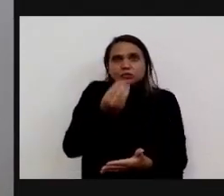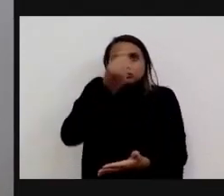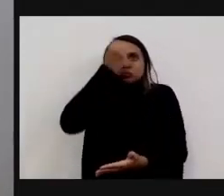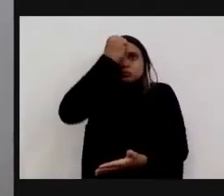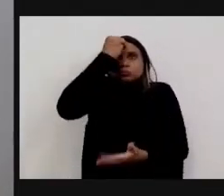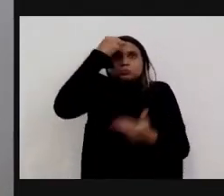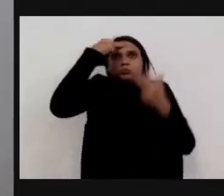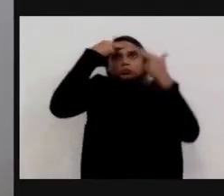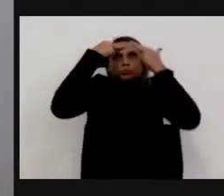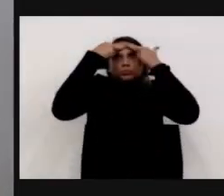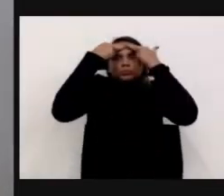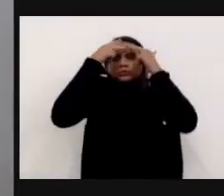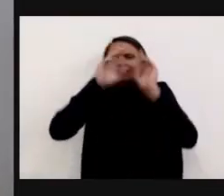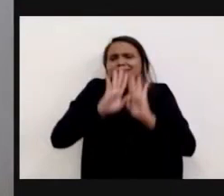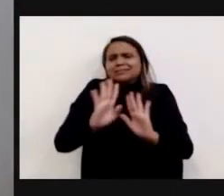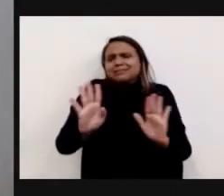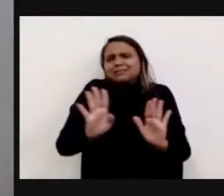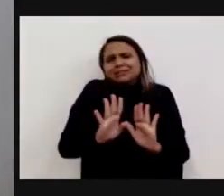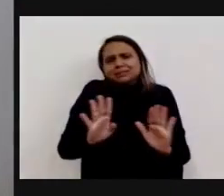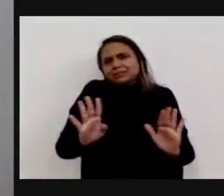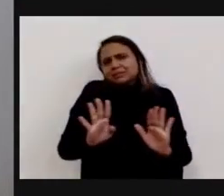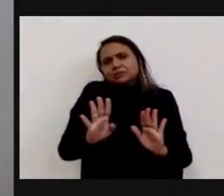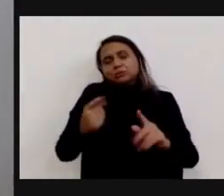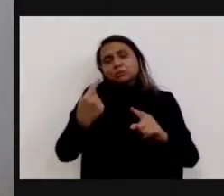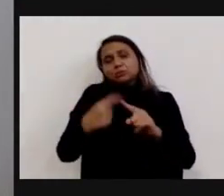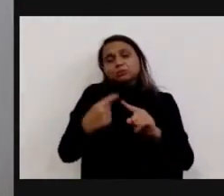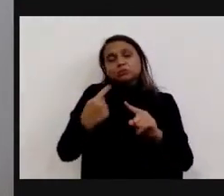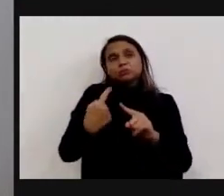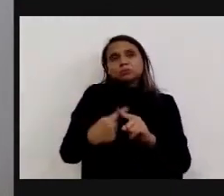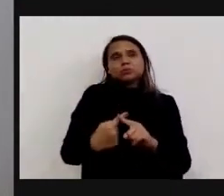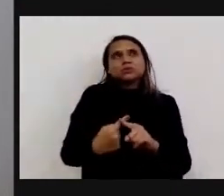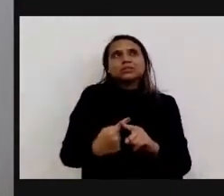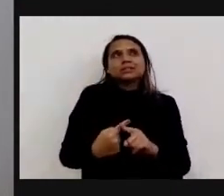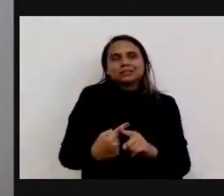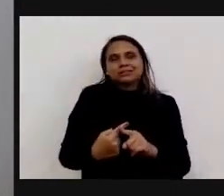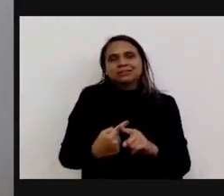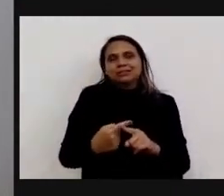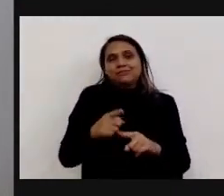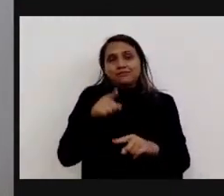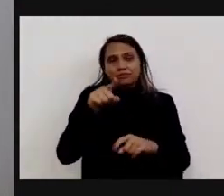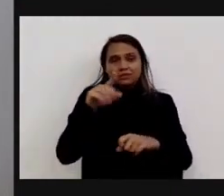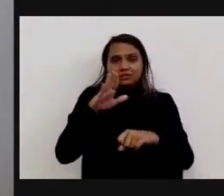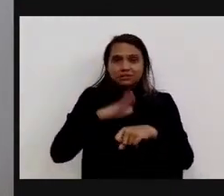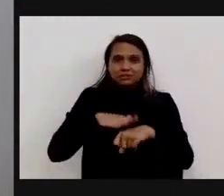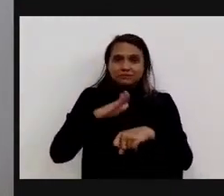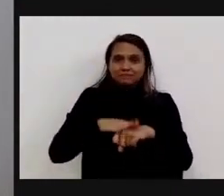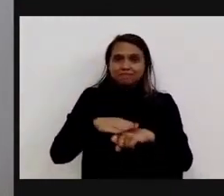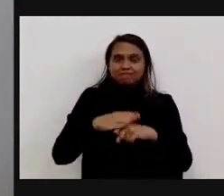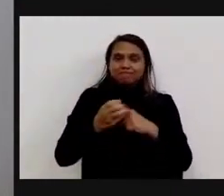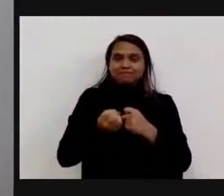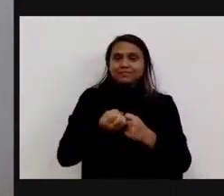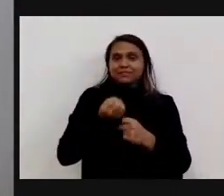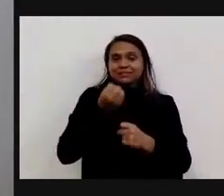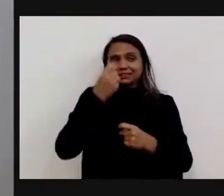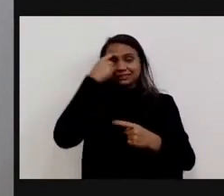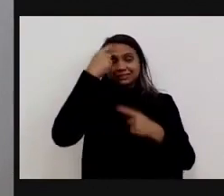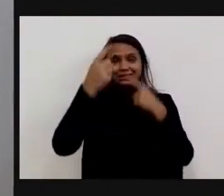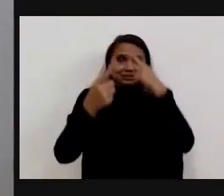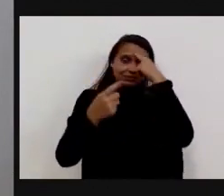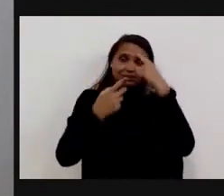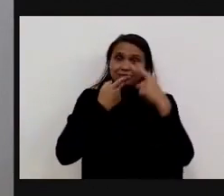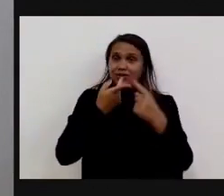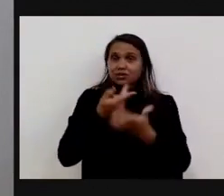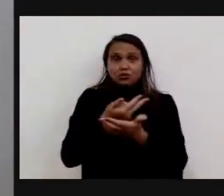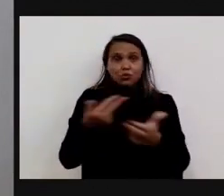porque pelo menos quando não há intencionalidade quando as pessoas acabam acabam que você tole a criatividade e a gente tá aqui falando de